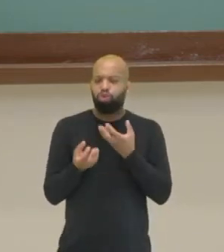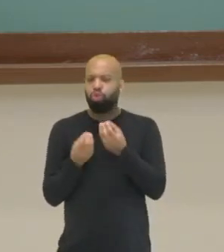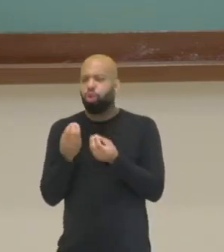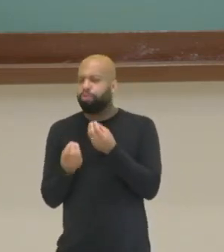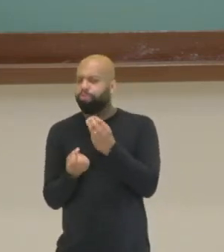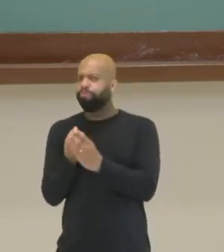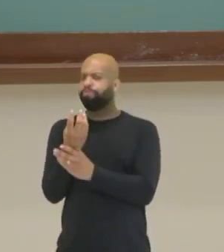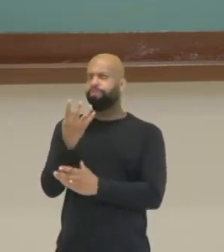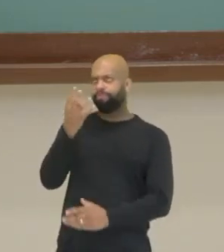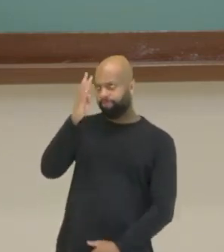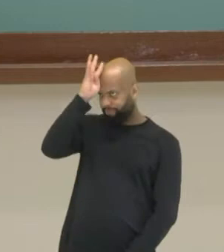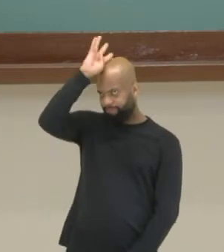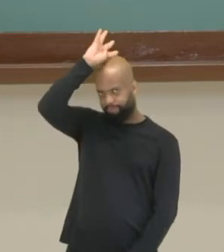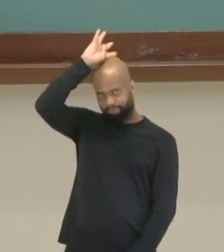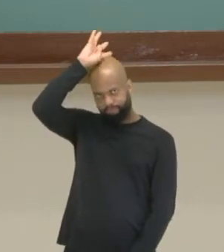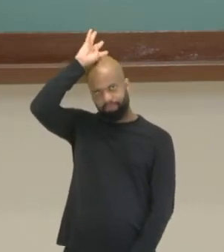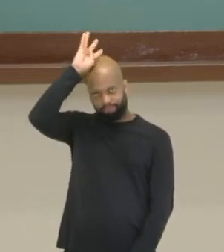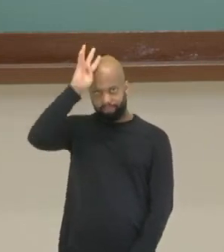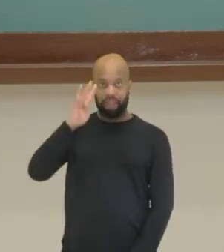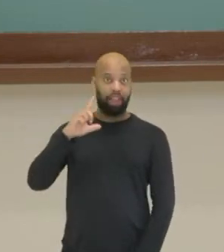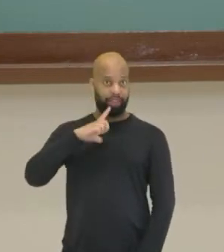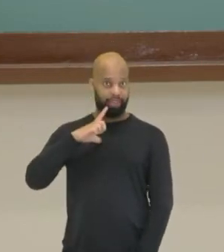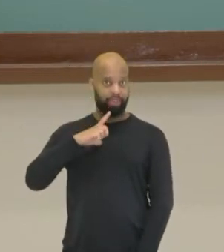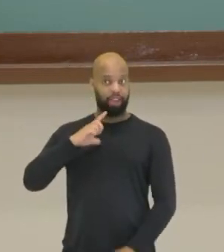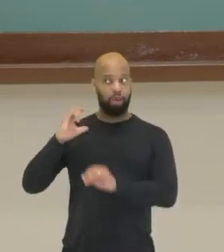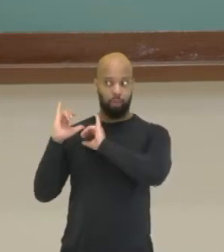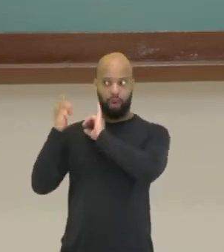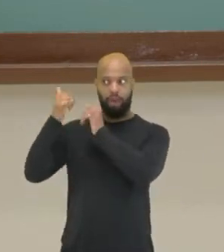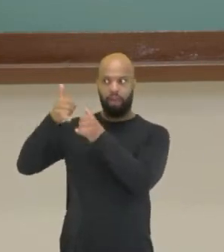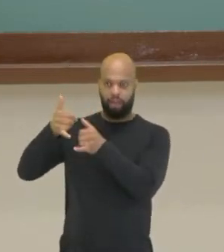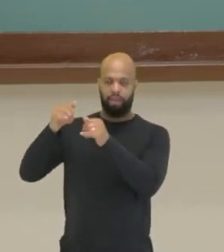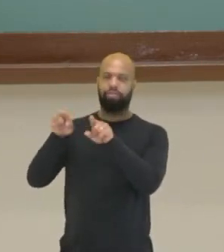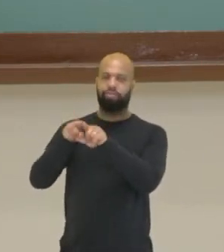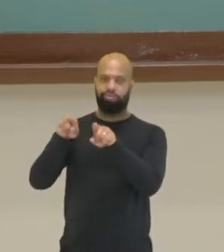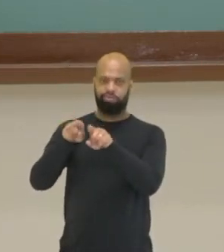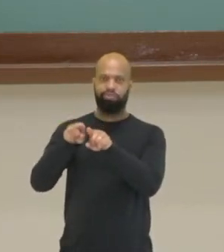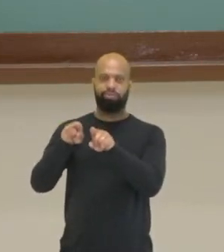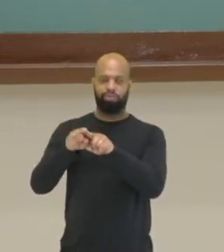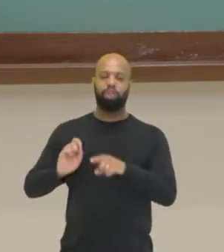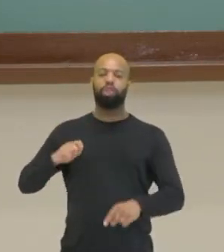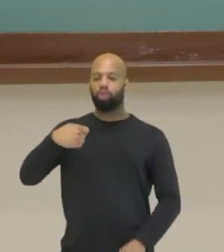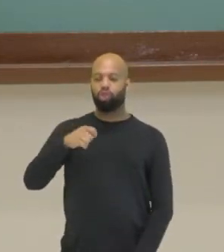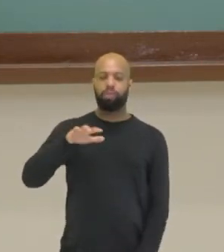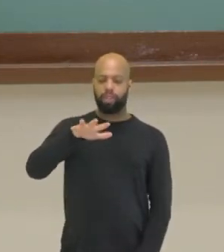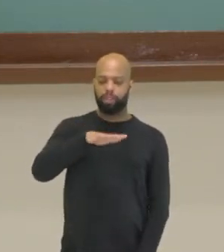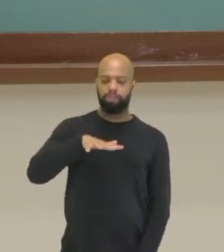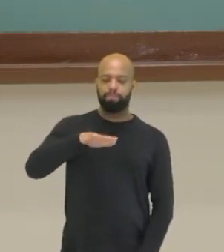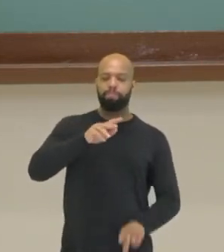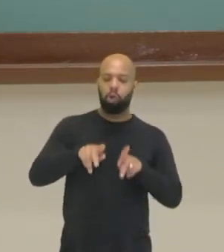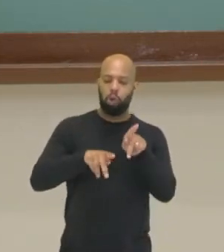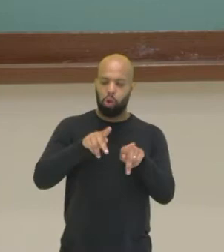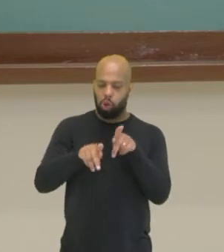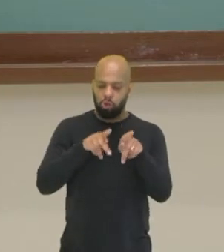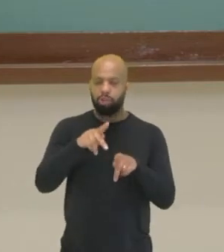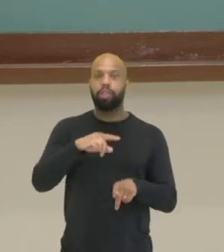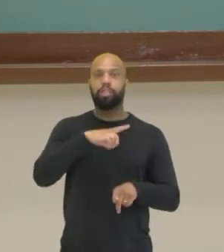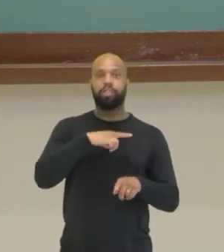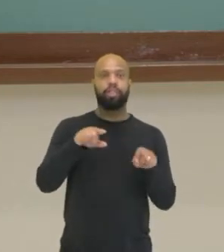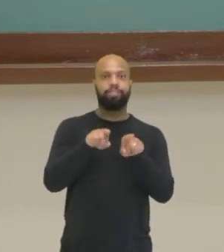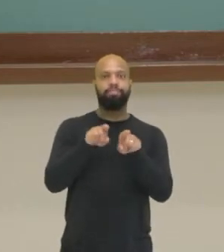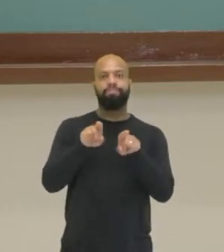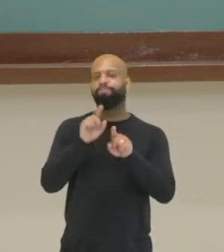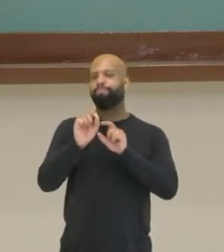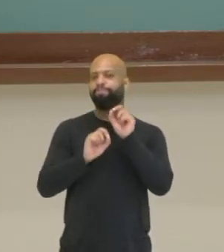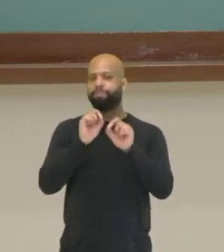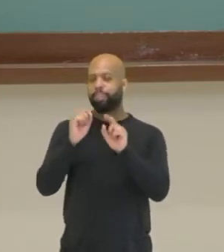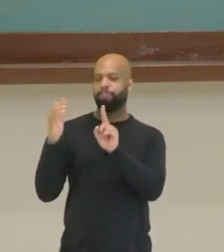e histórica, sobre essa magnífica e fantástica civilização, que inclusive tem um legado